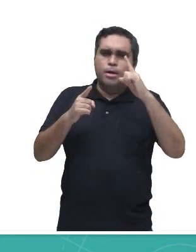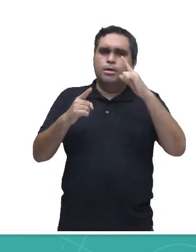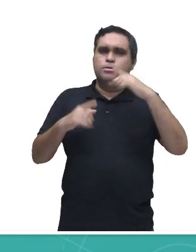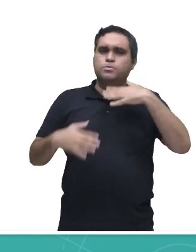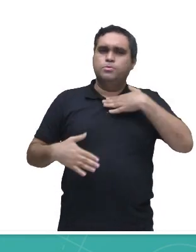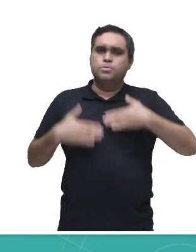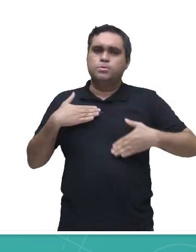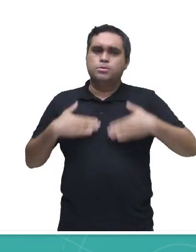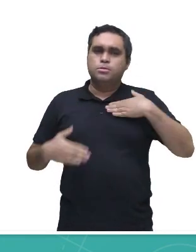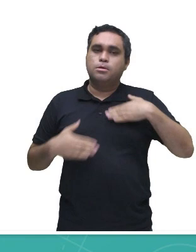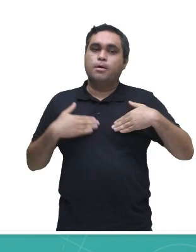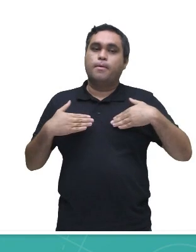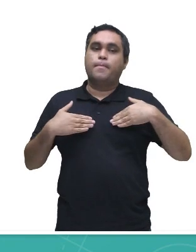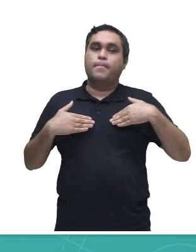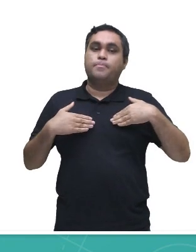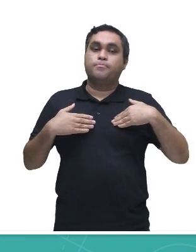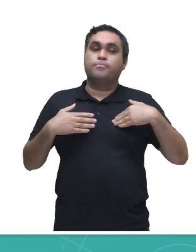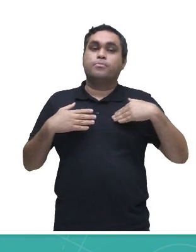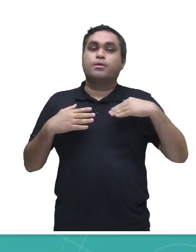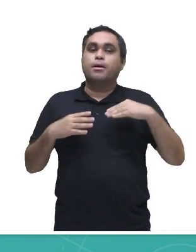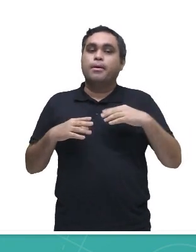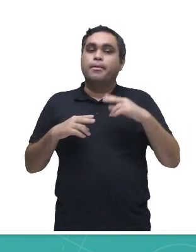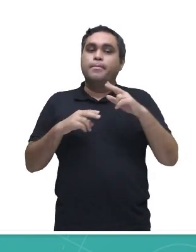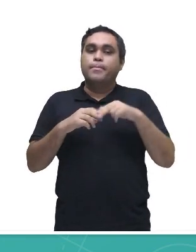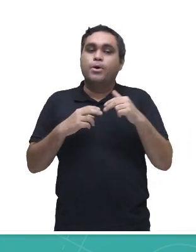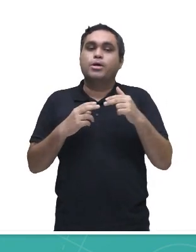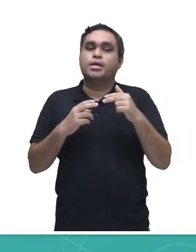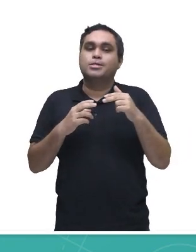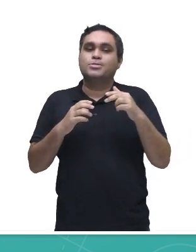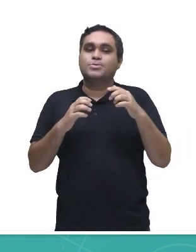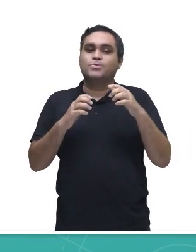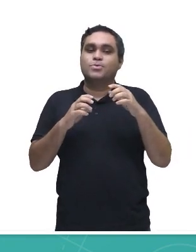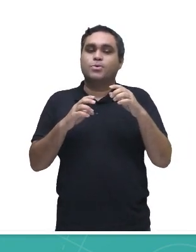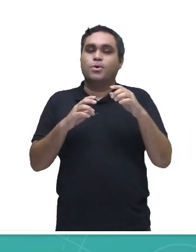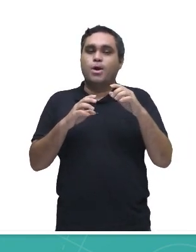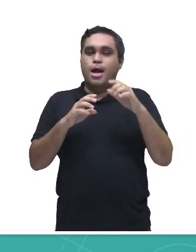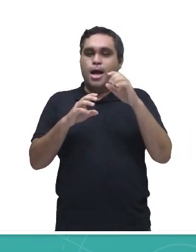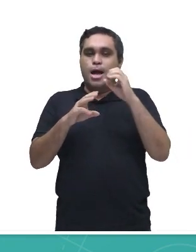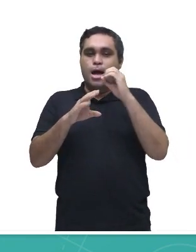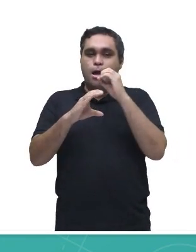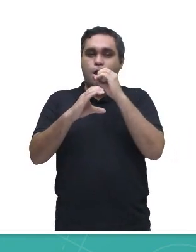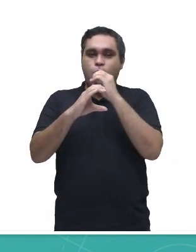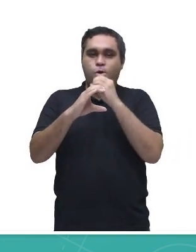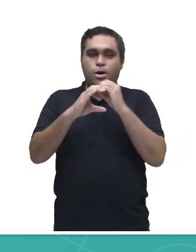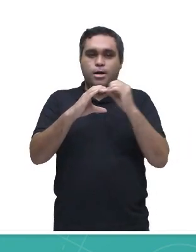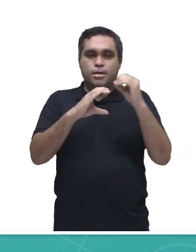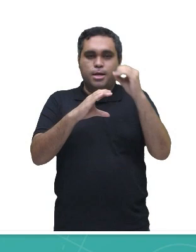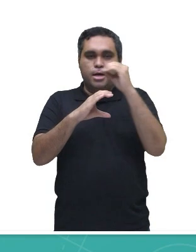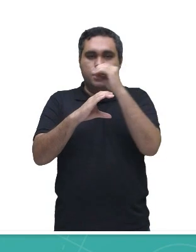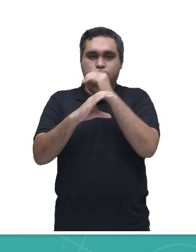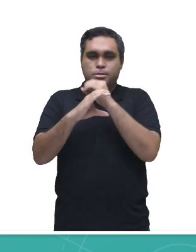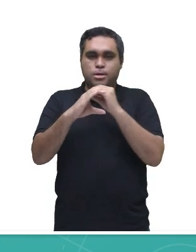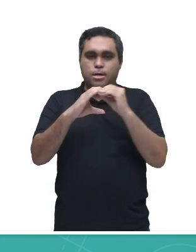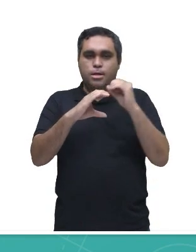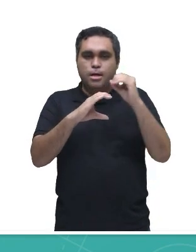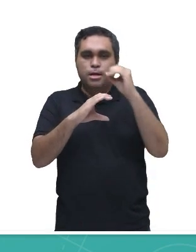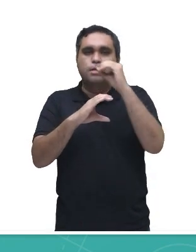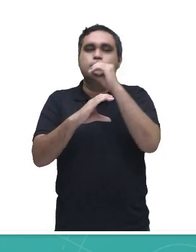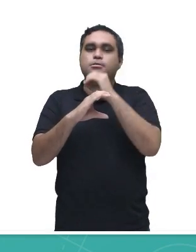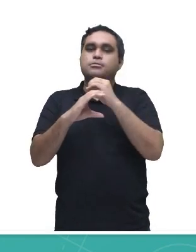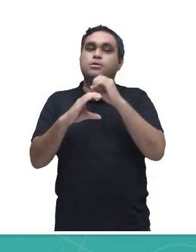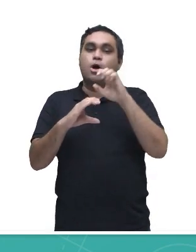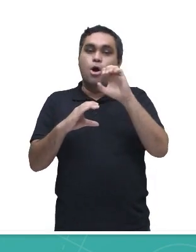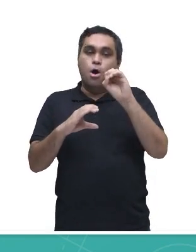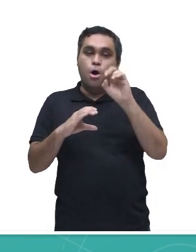dentro das células por estruturas denominadas organelas. Então, são as organelas que